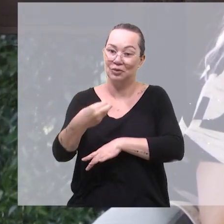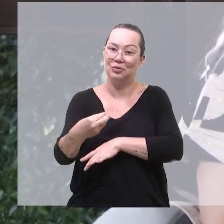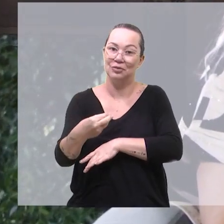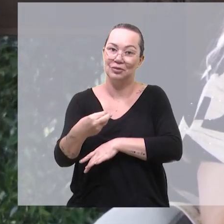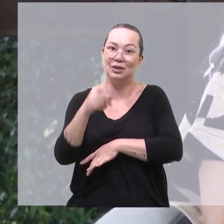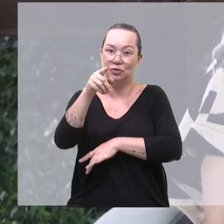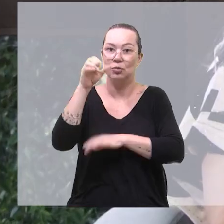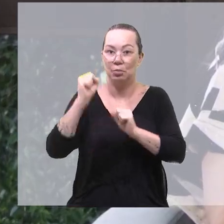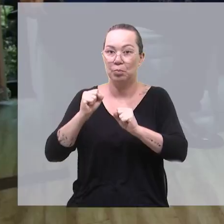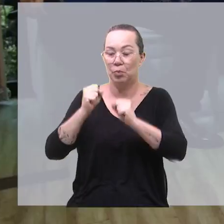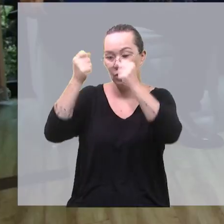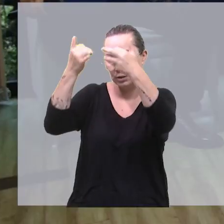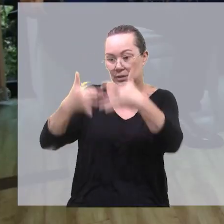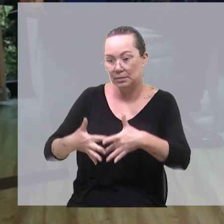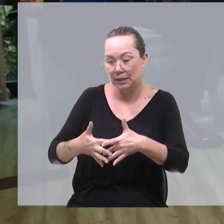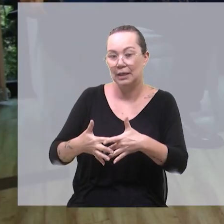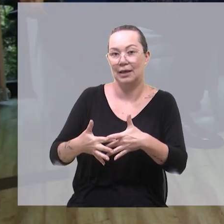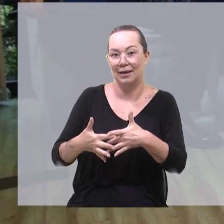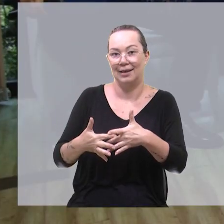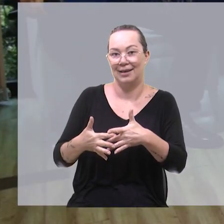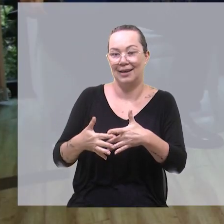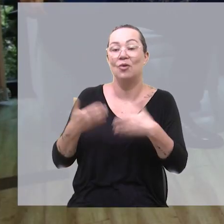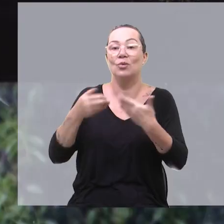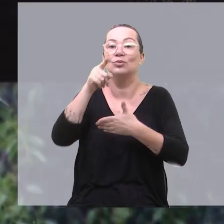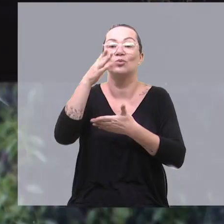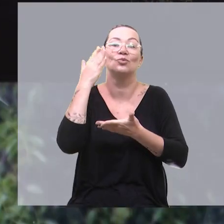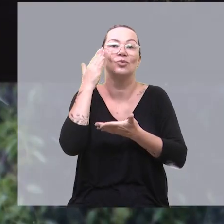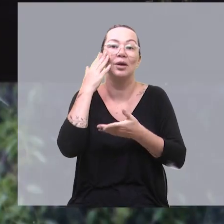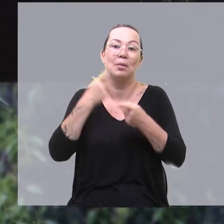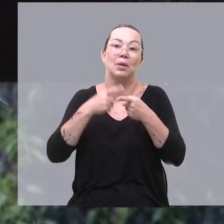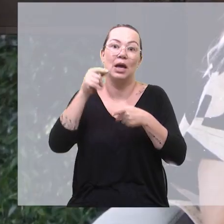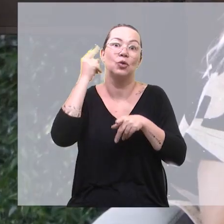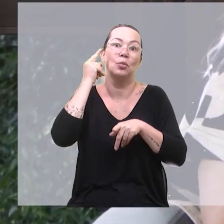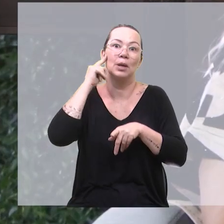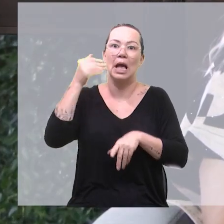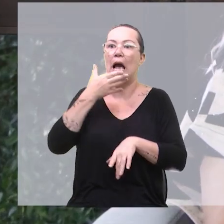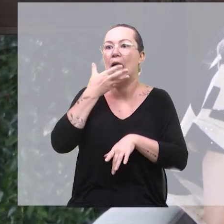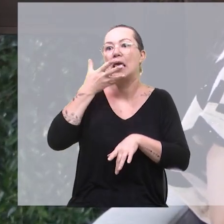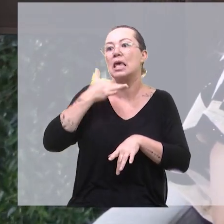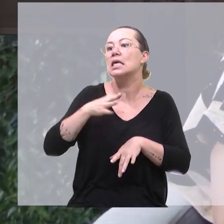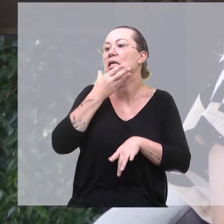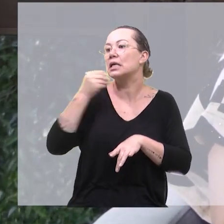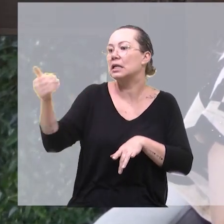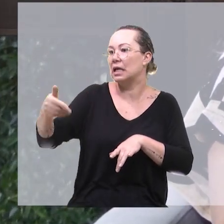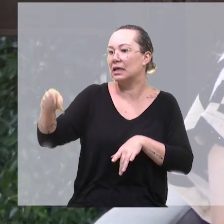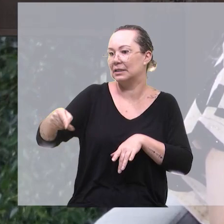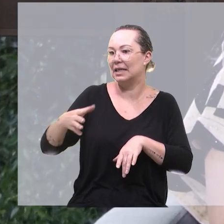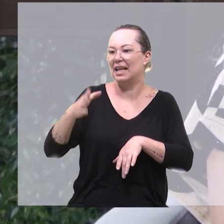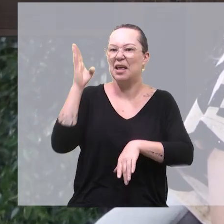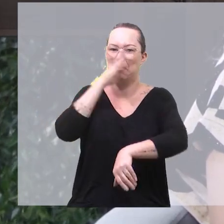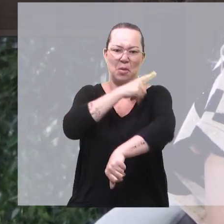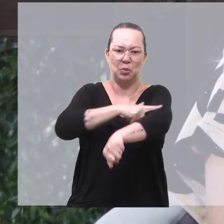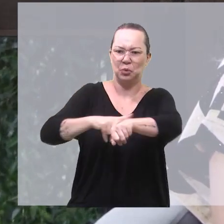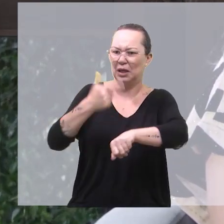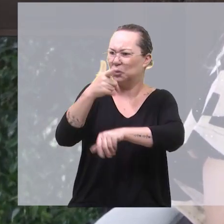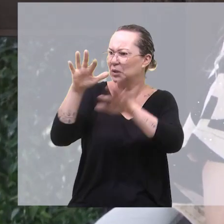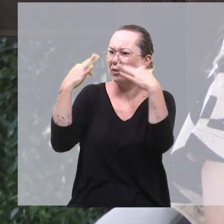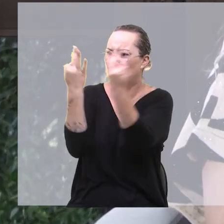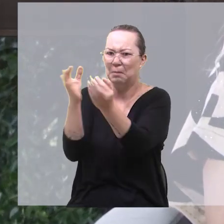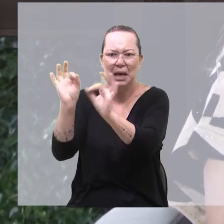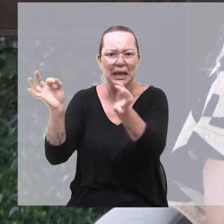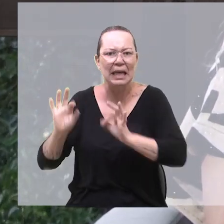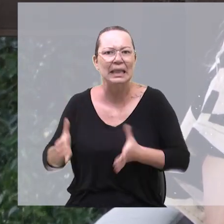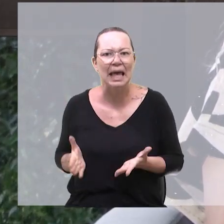até explicar quando tu souber que é isso, né? Porque até então parece que é um menino mal educado e sem um familiar por